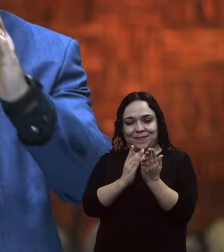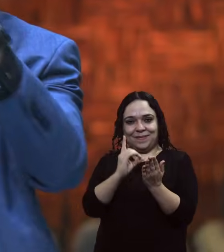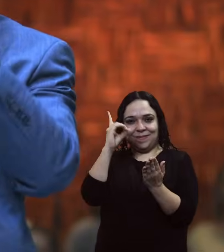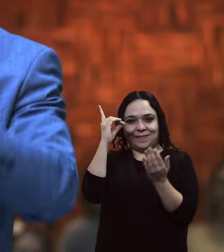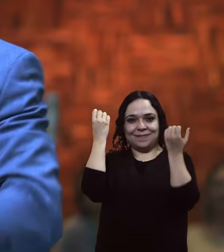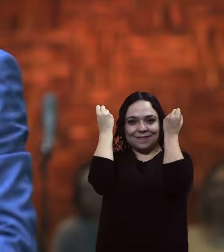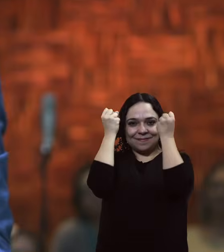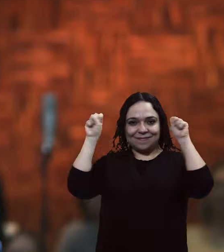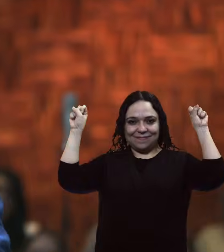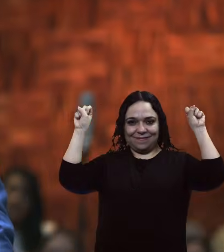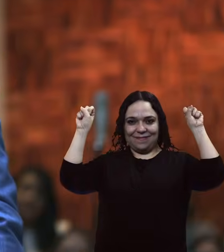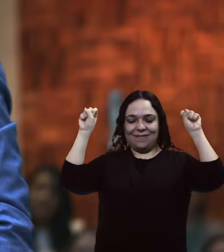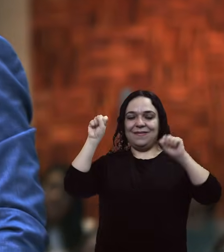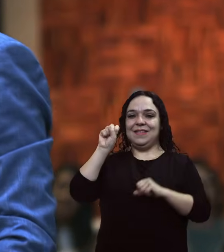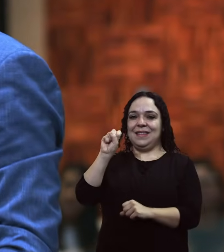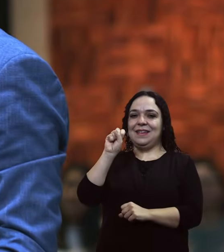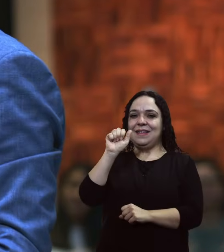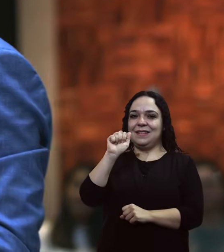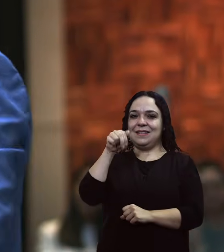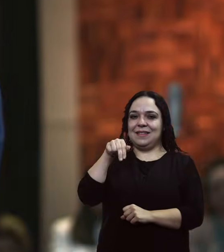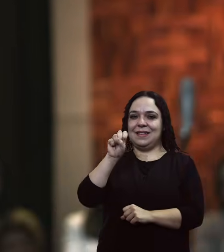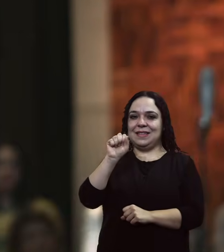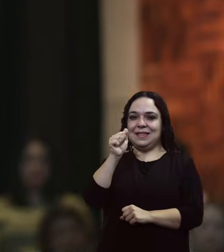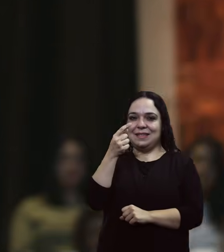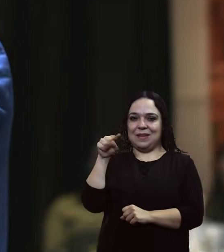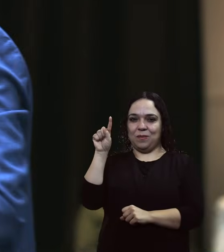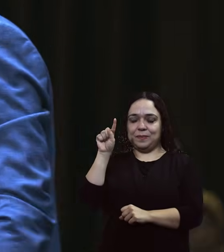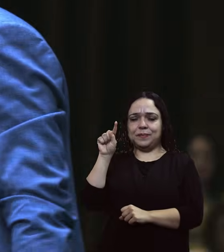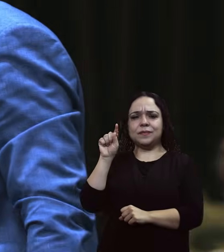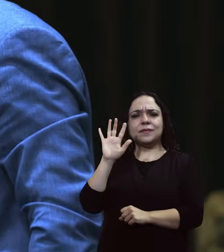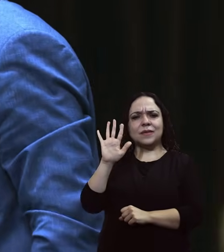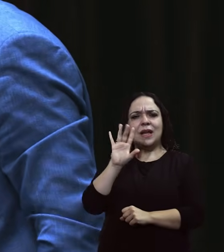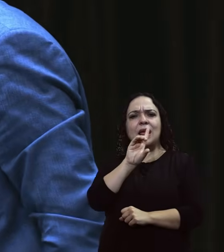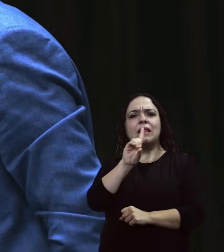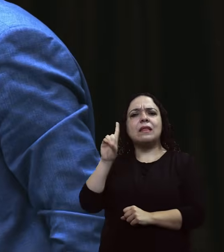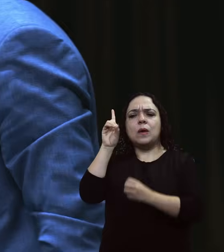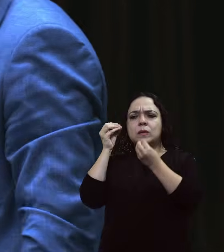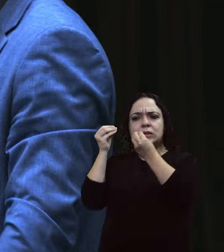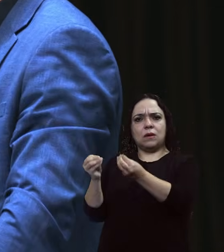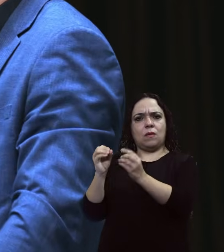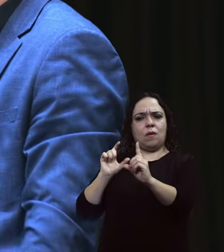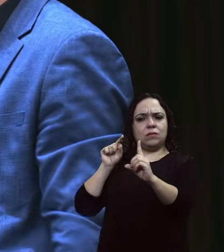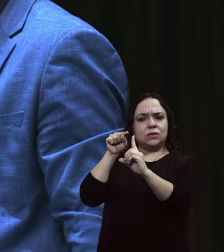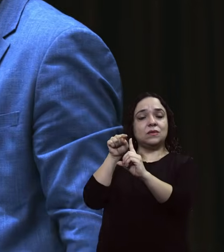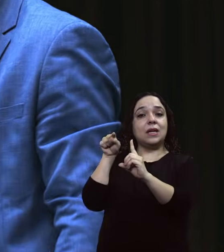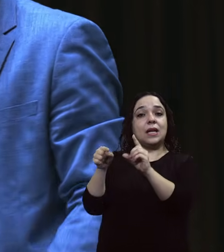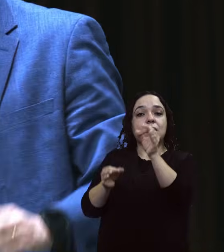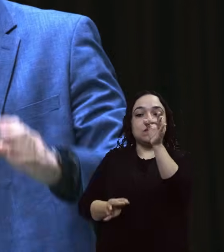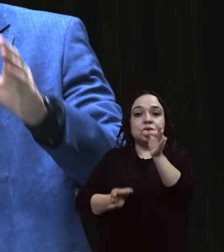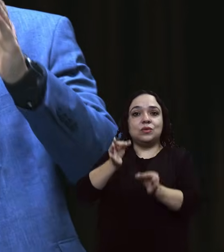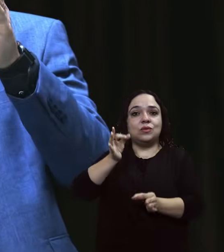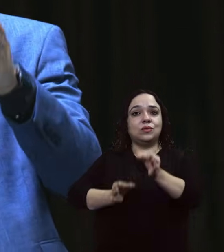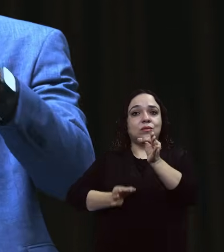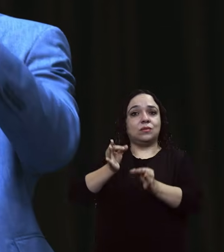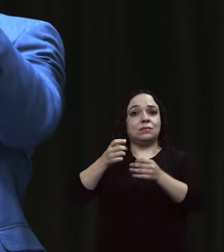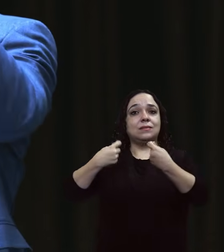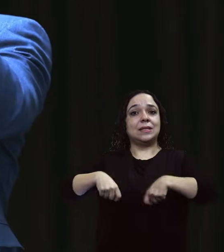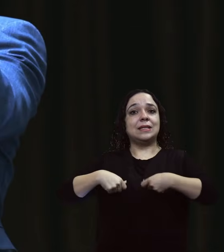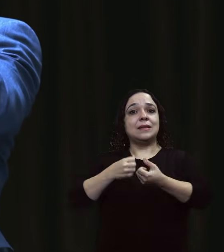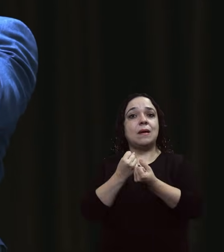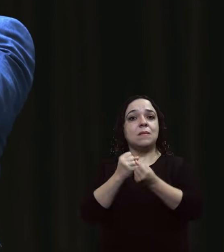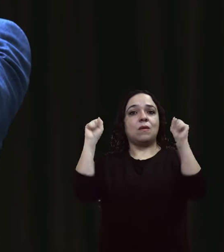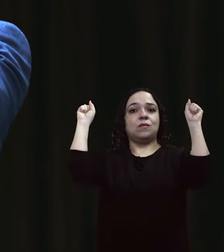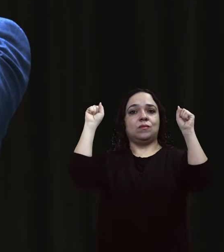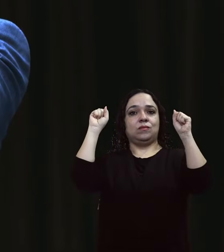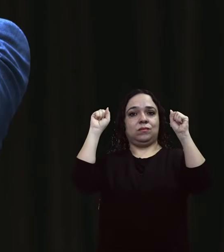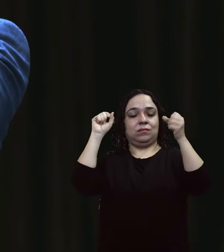Deus tinha um propósito para Sansão: julgar o seu povo e libertá-lo dos filisteus. Enquanto ele estava servindo